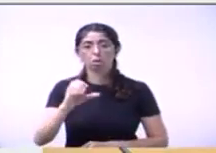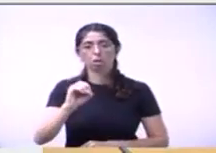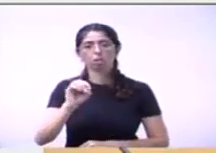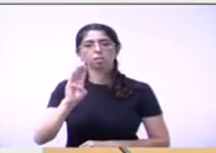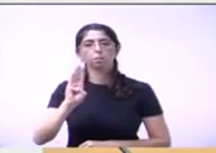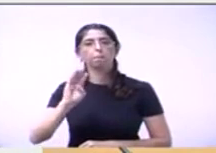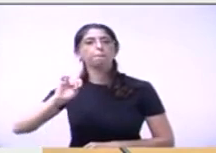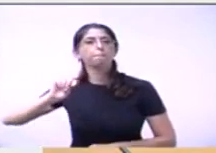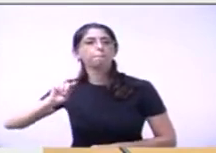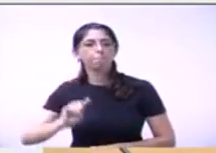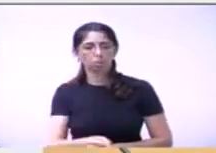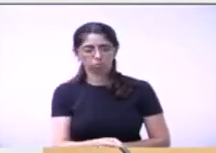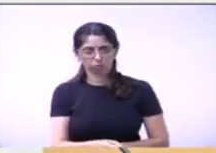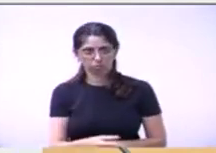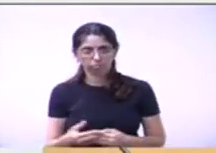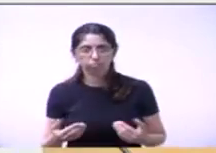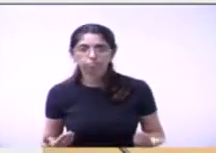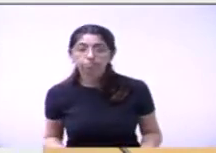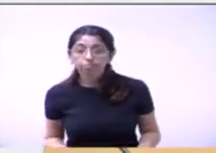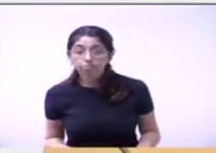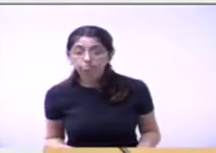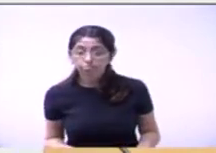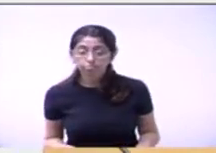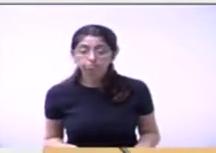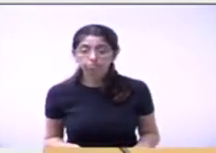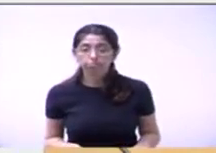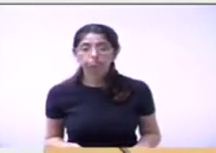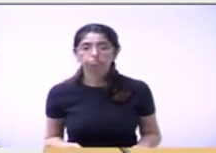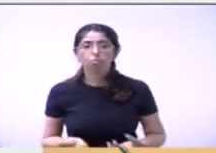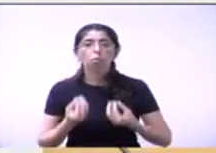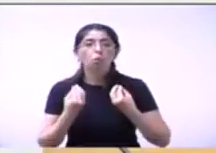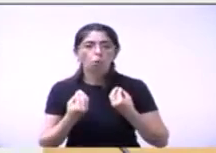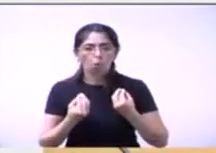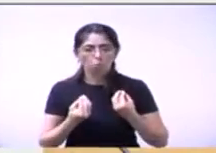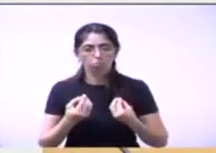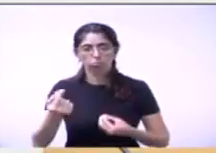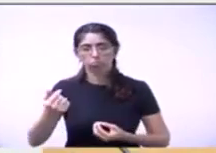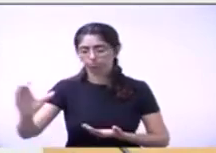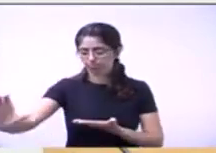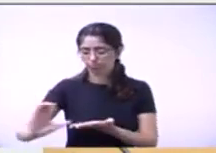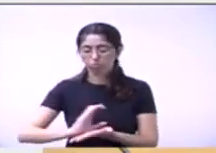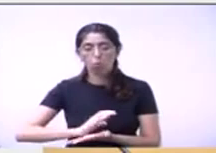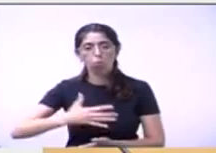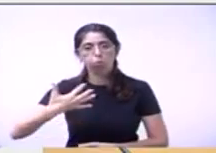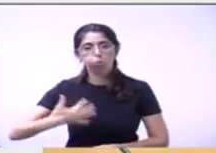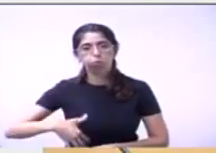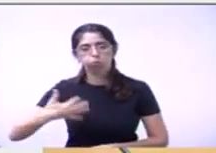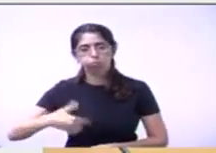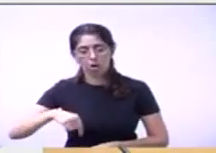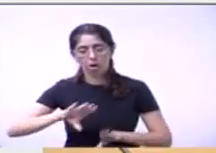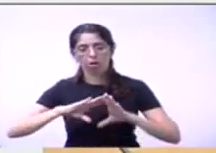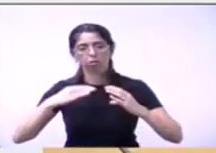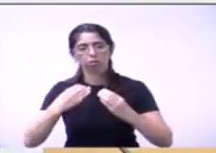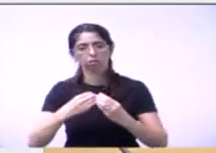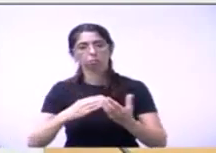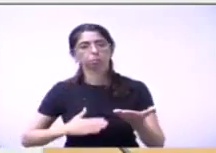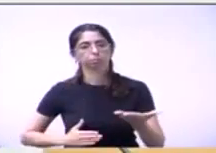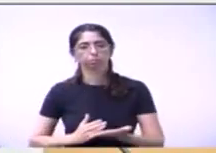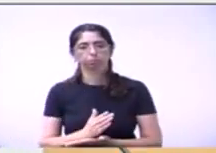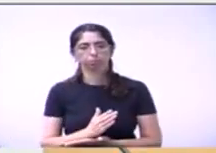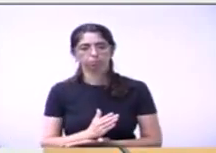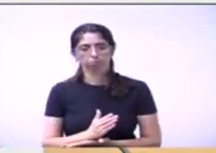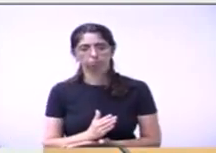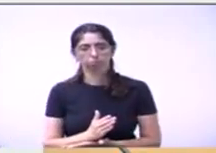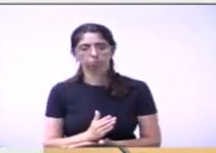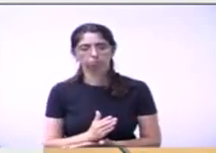bilhões de reais do orçamento aprovado aqui na Câmara de Vereadores.